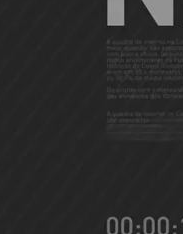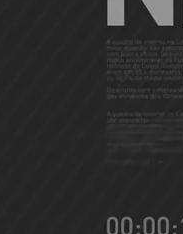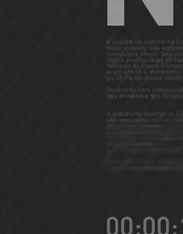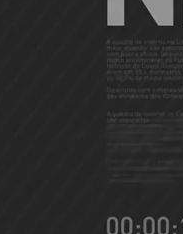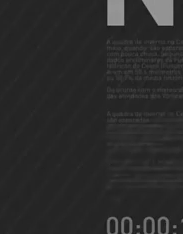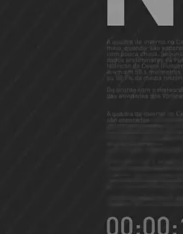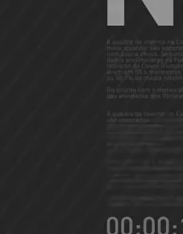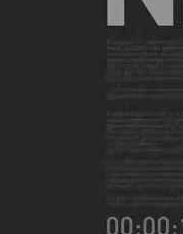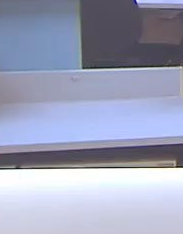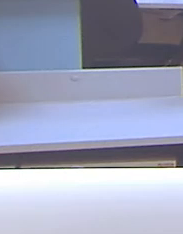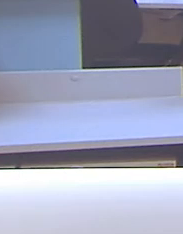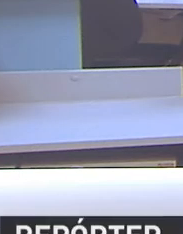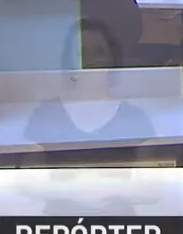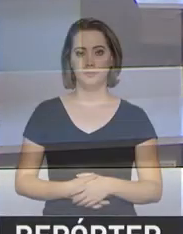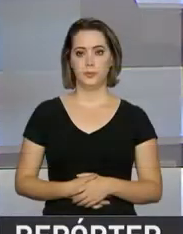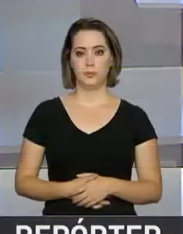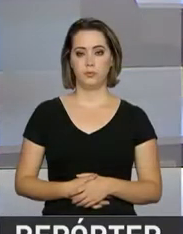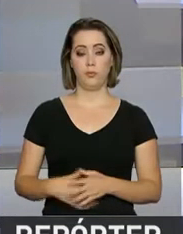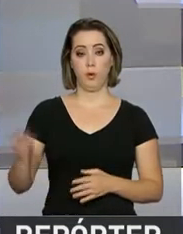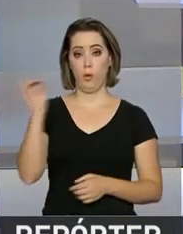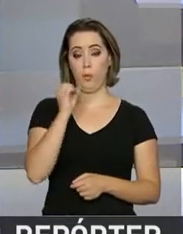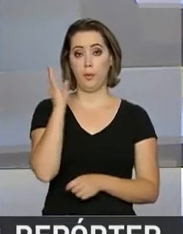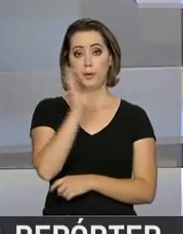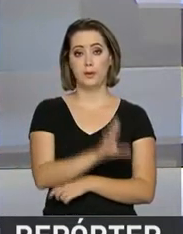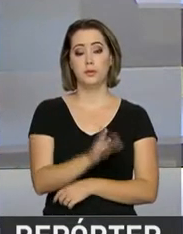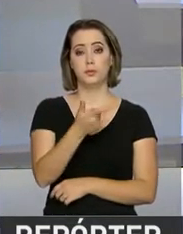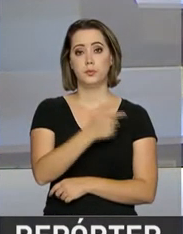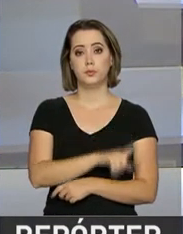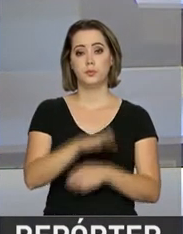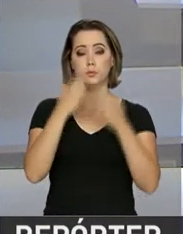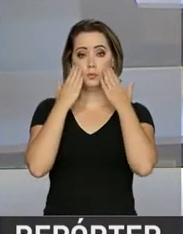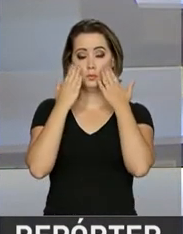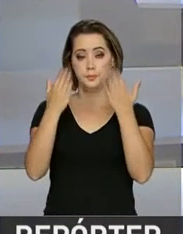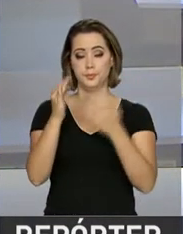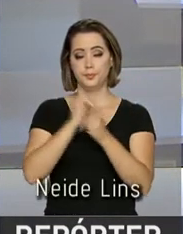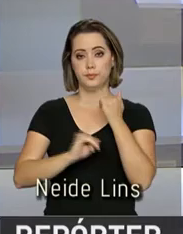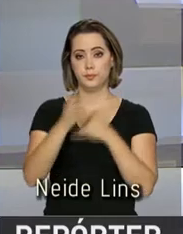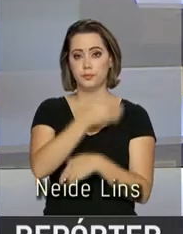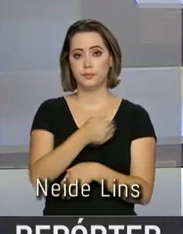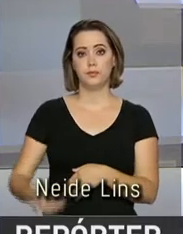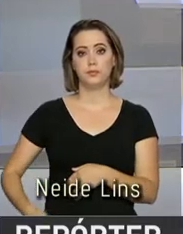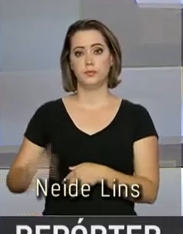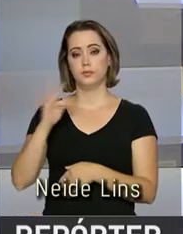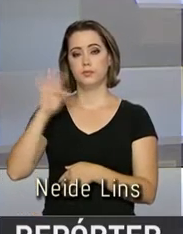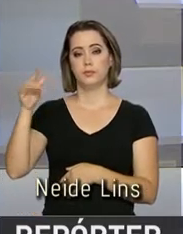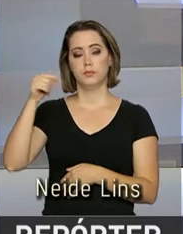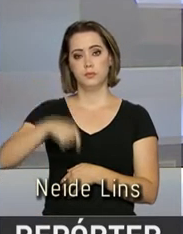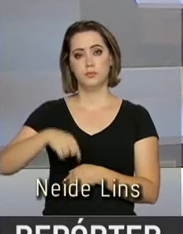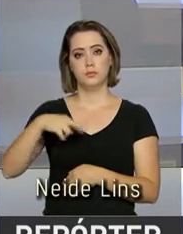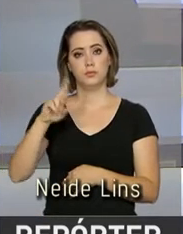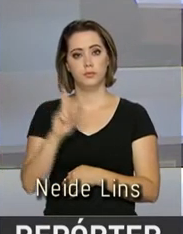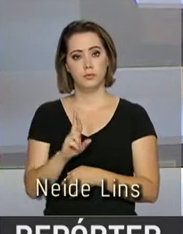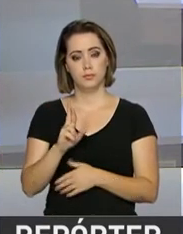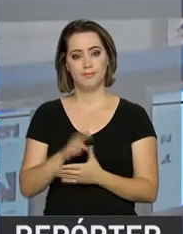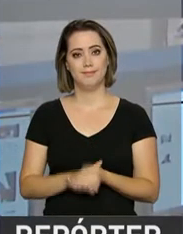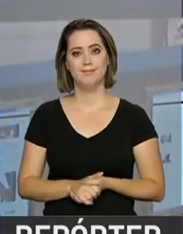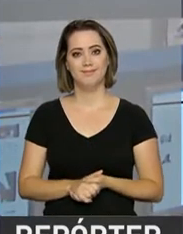o olá boa tarde estamos de volta com as notícias do governo federal aqui no repórter e